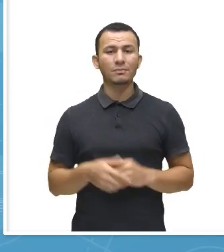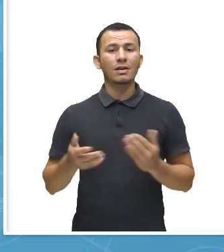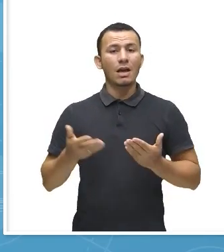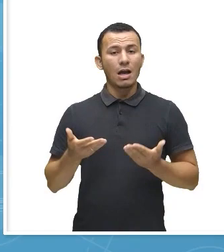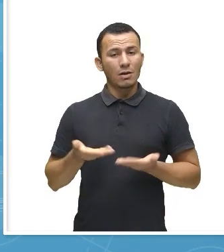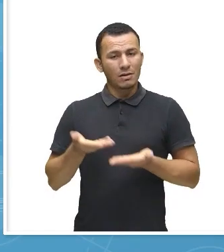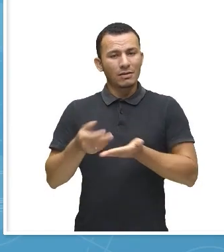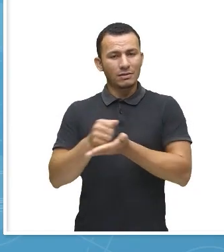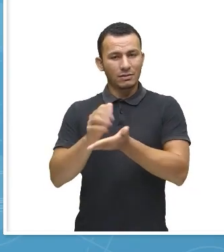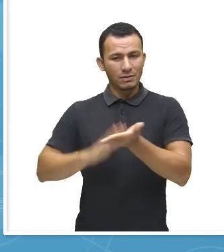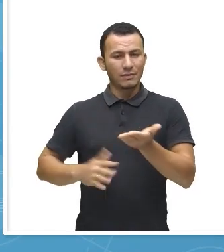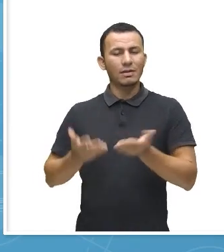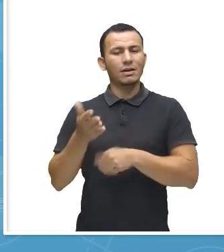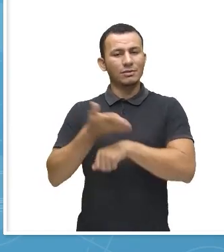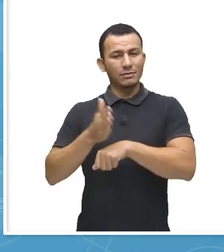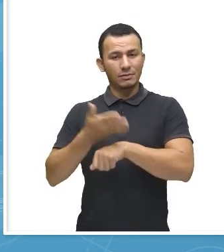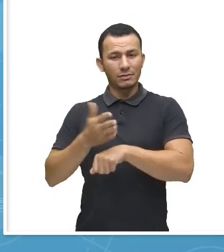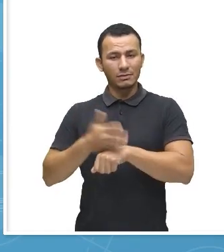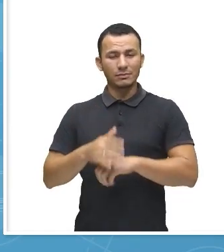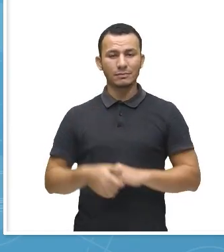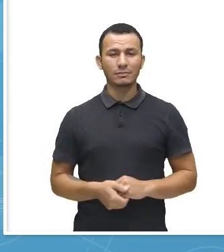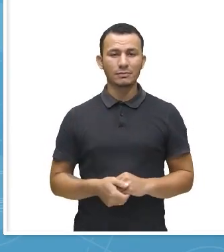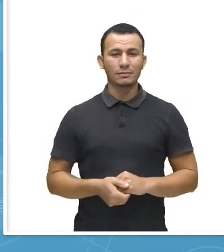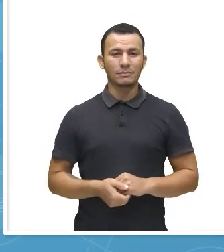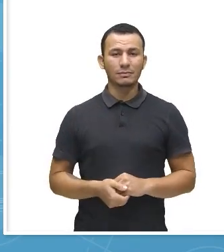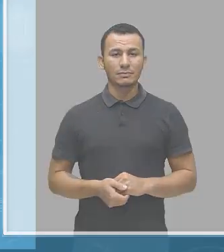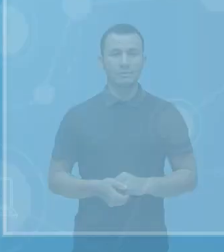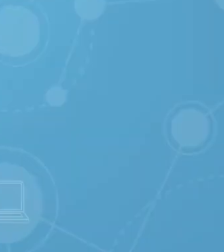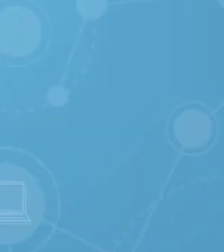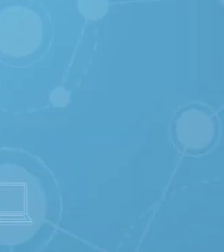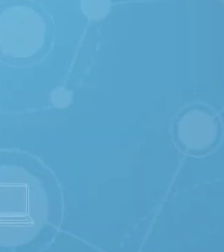vamos praticar um pouquinho aí na nossa DLI.